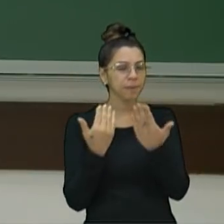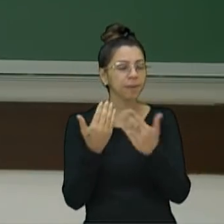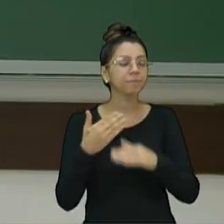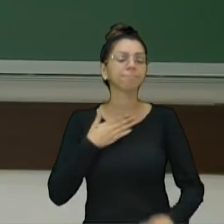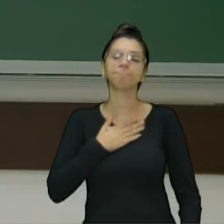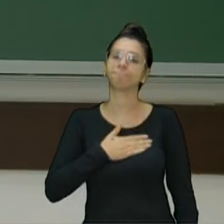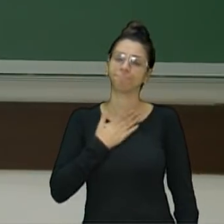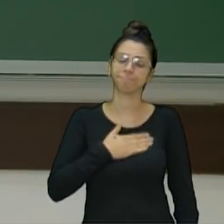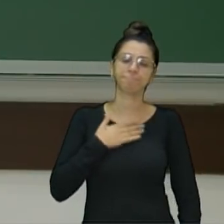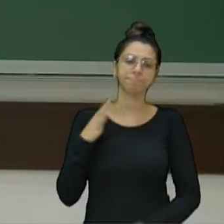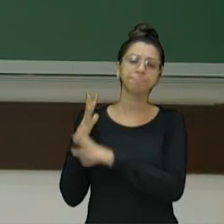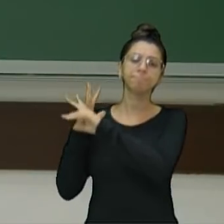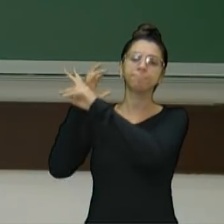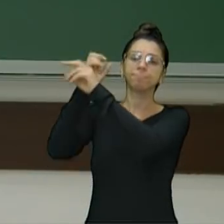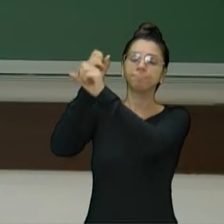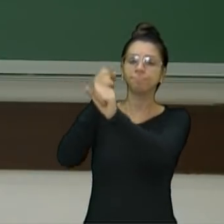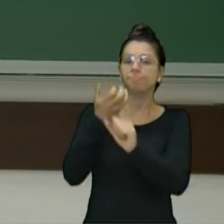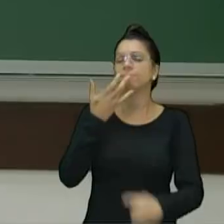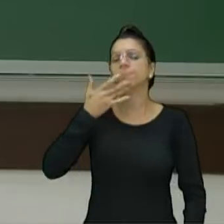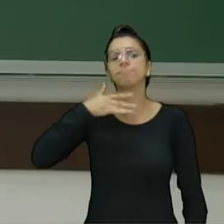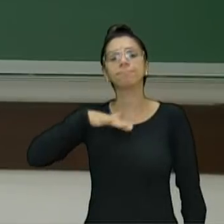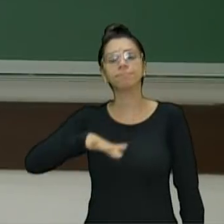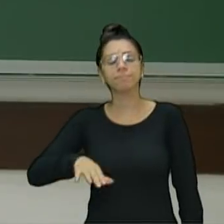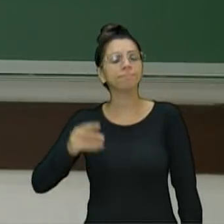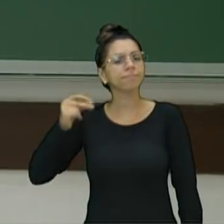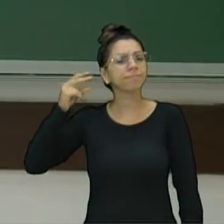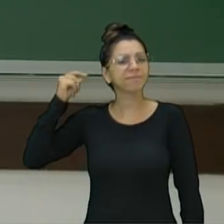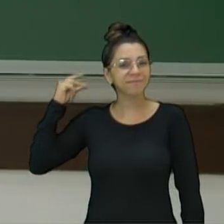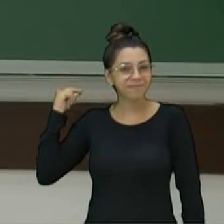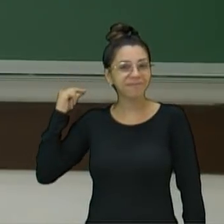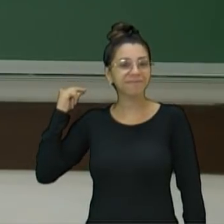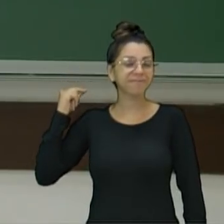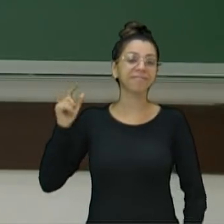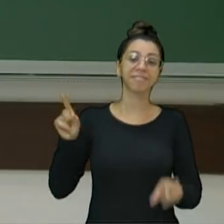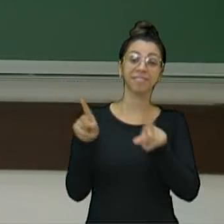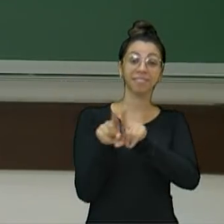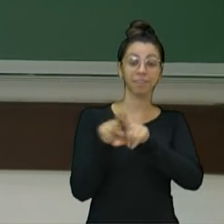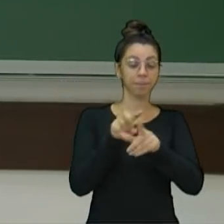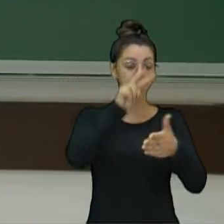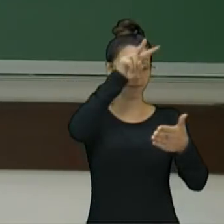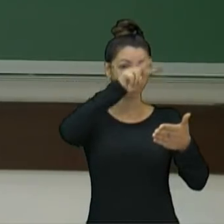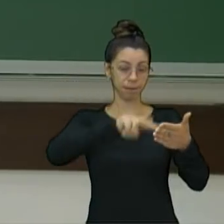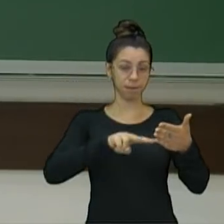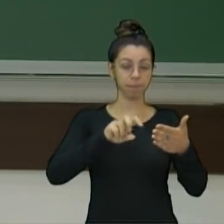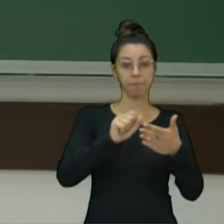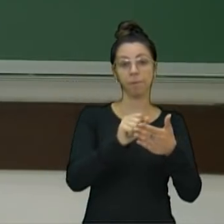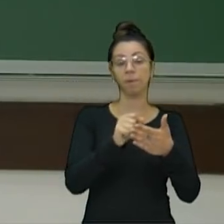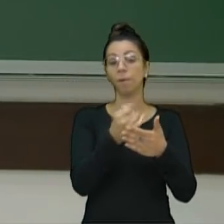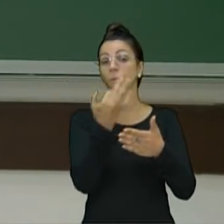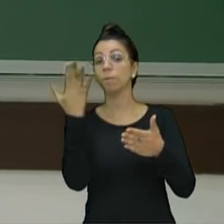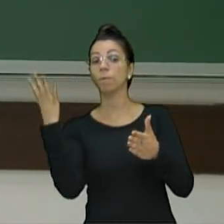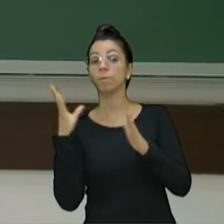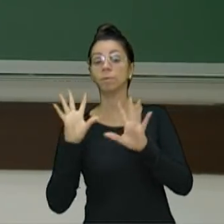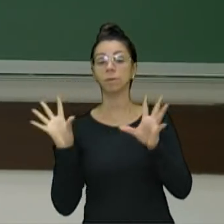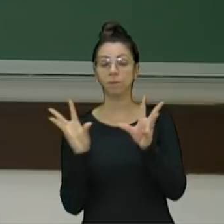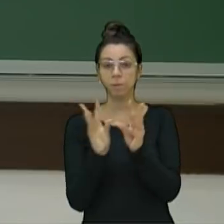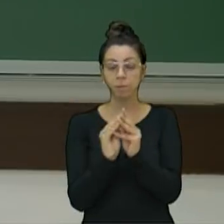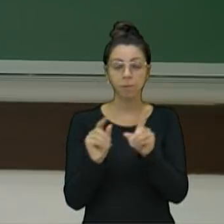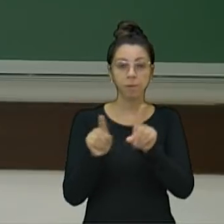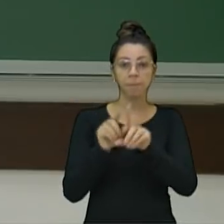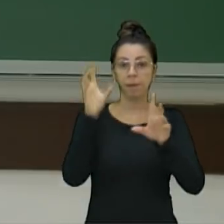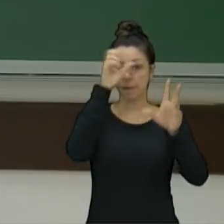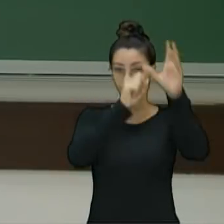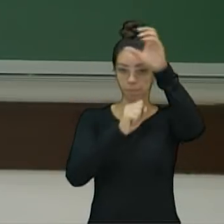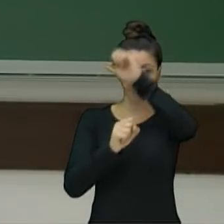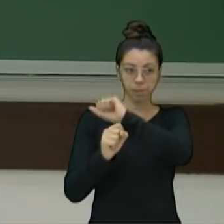gostoso, né, a gente relembrar as coisas da infância. Lemos alguns resumos e também aprendemos sobre